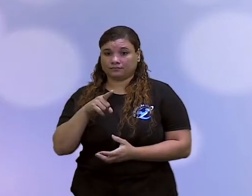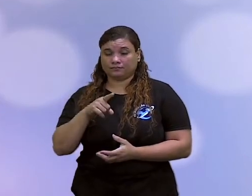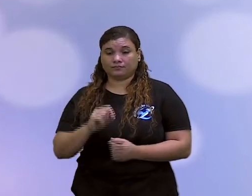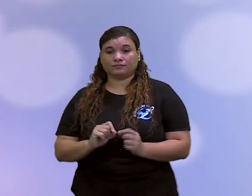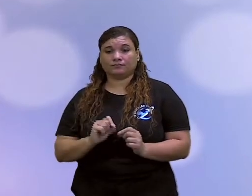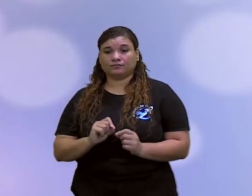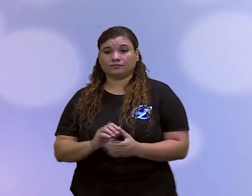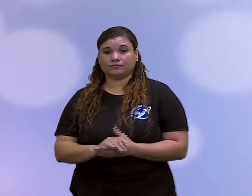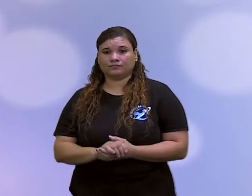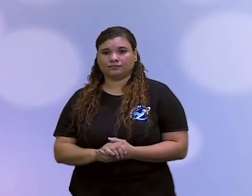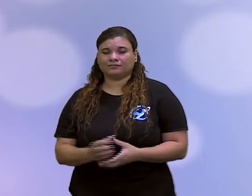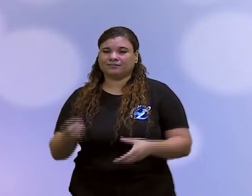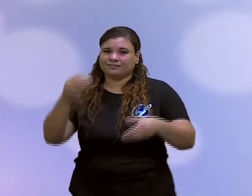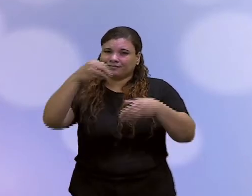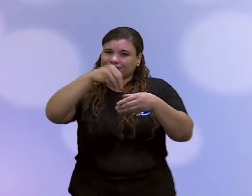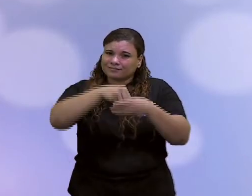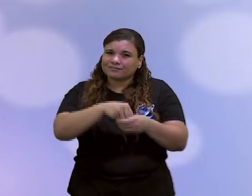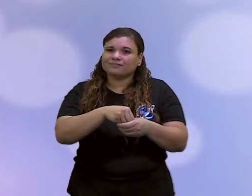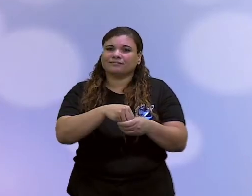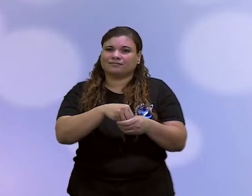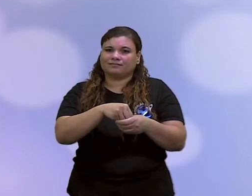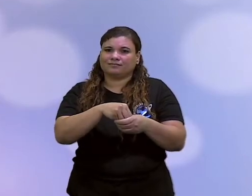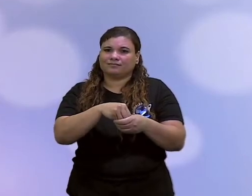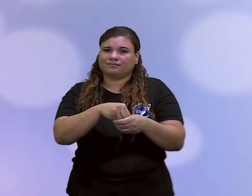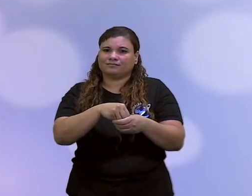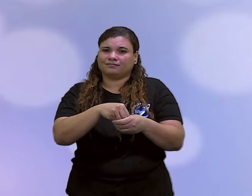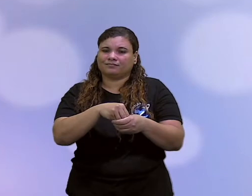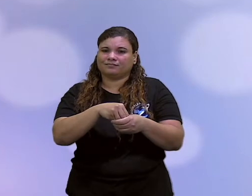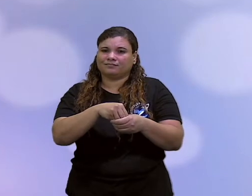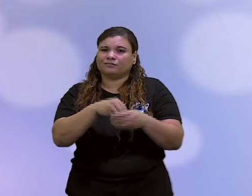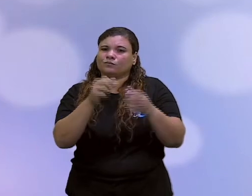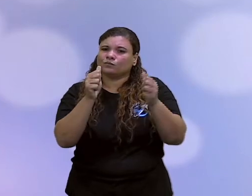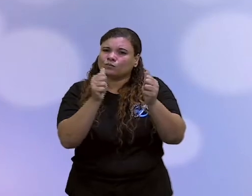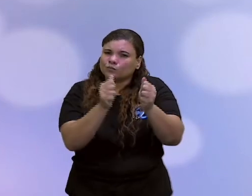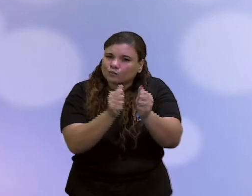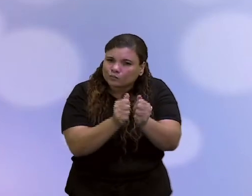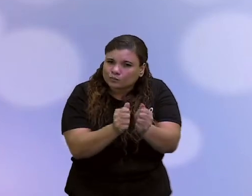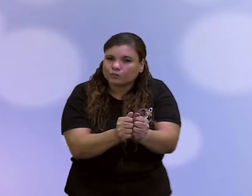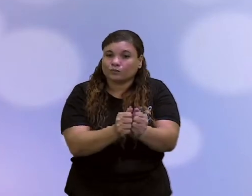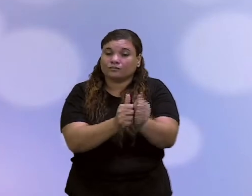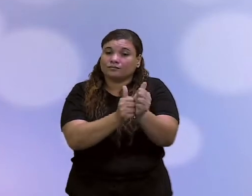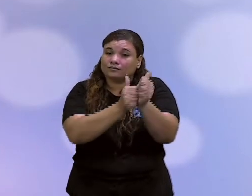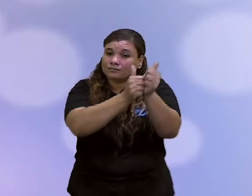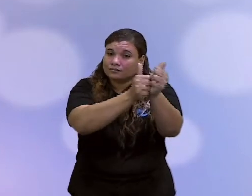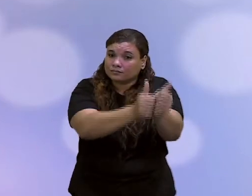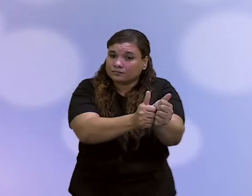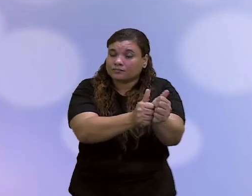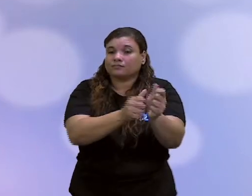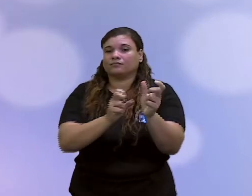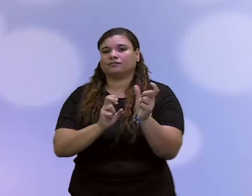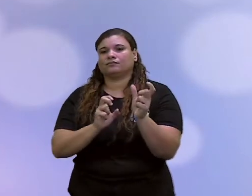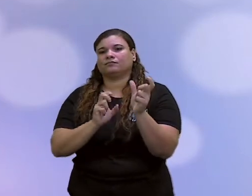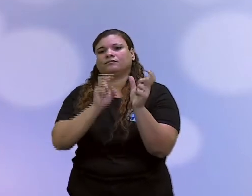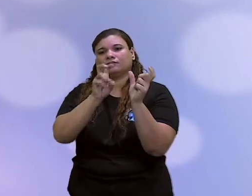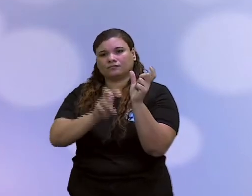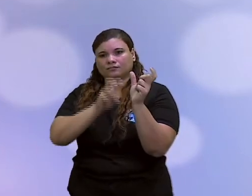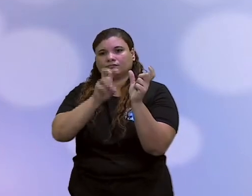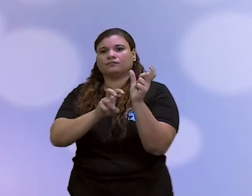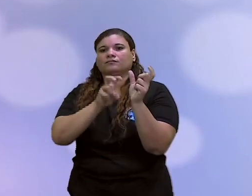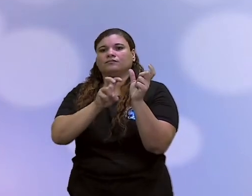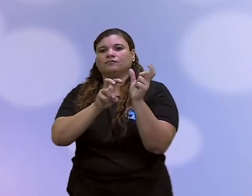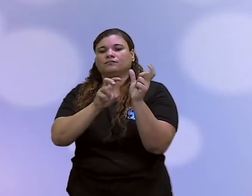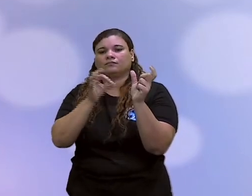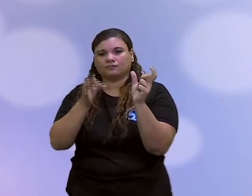ele faz parte, aí ele está junto com o advérbio, não é mesmo? Só que muitas vezes você